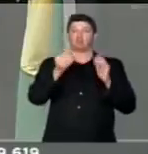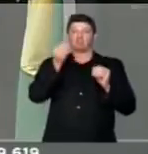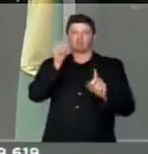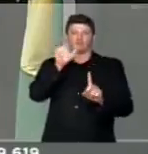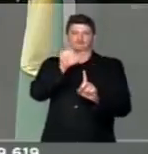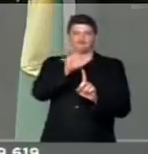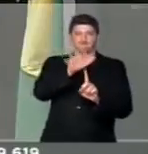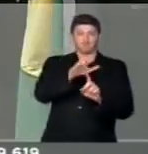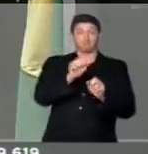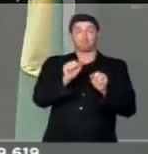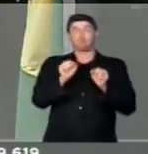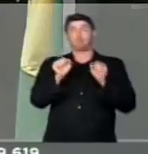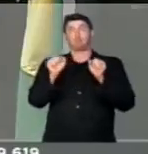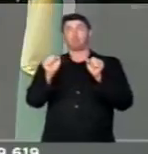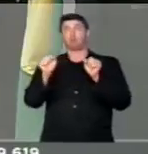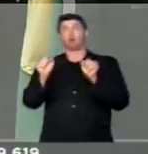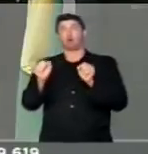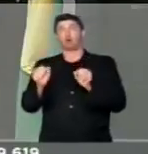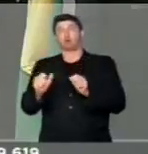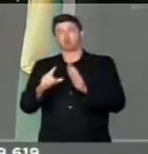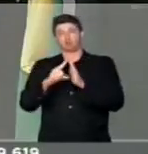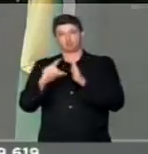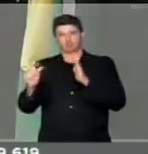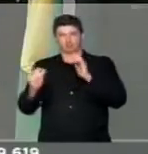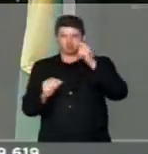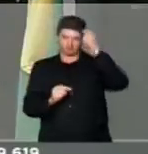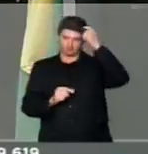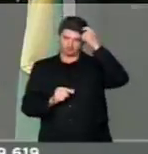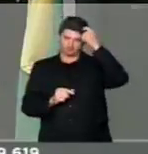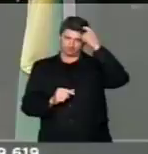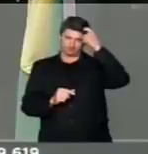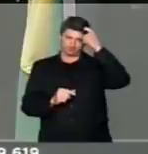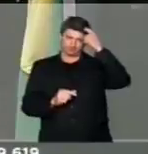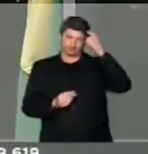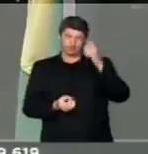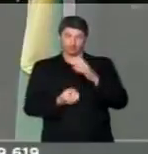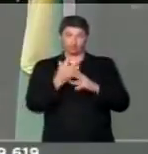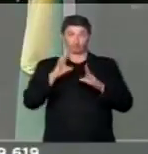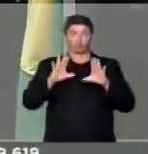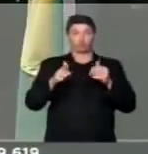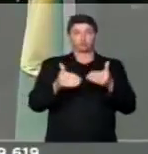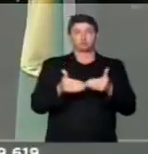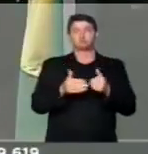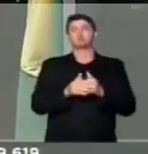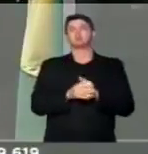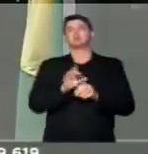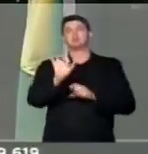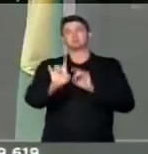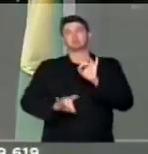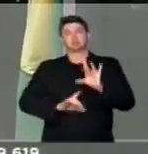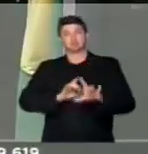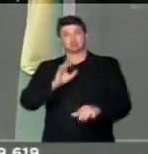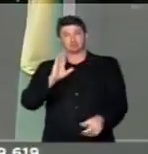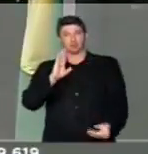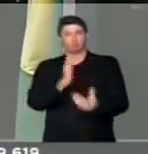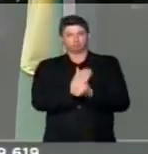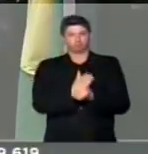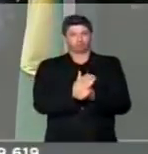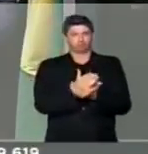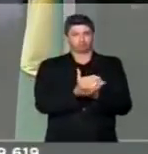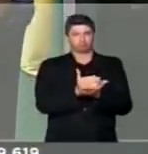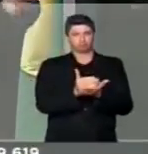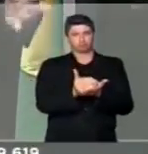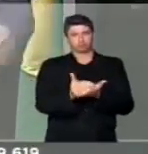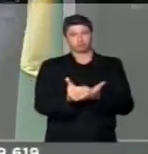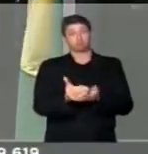Planalto, poderoso Palácio do Planalto, foi criada a comissão especial processante,